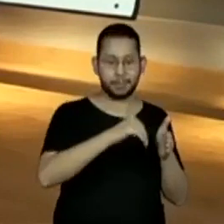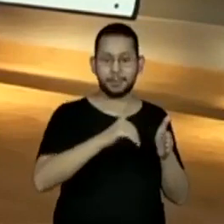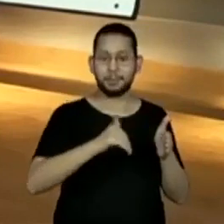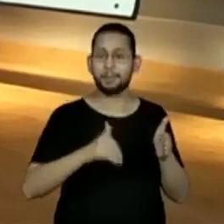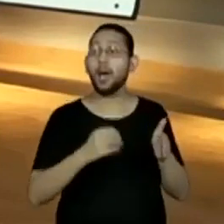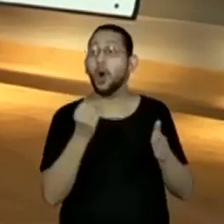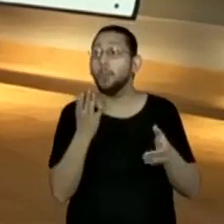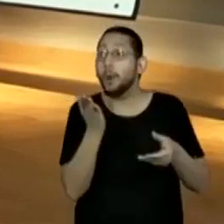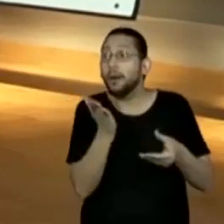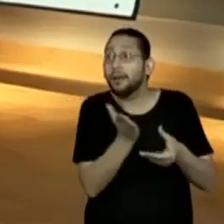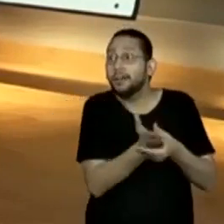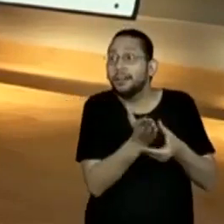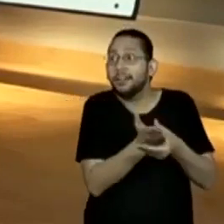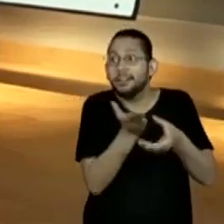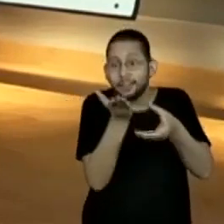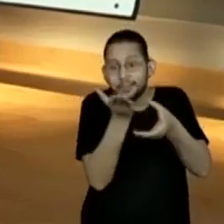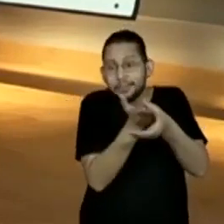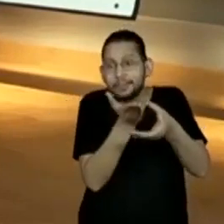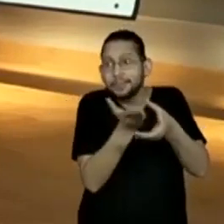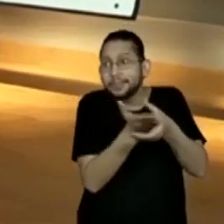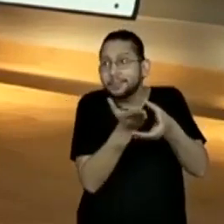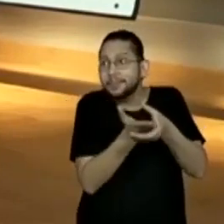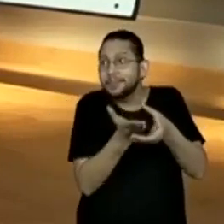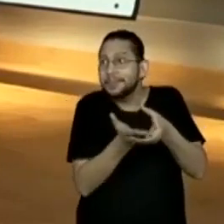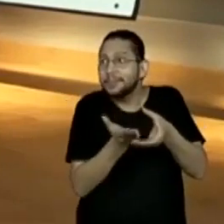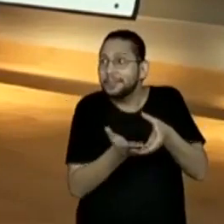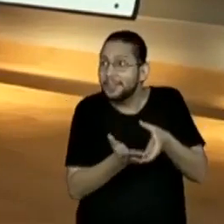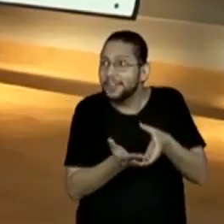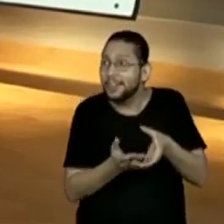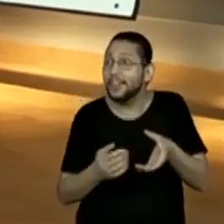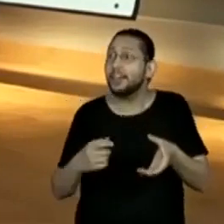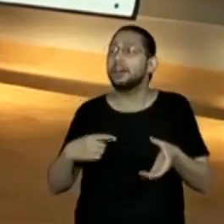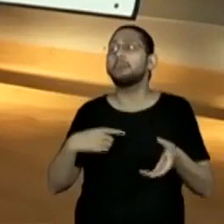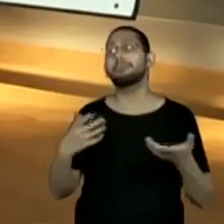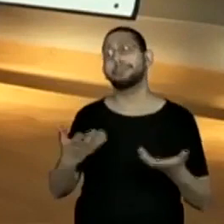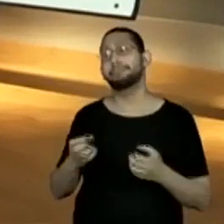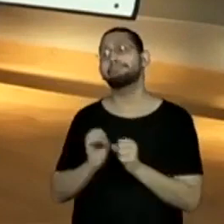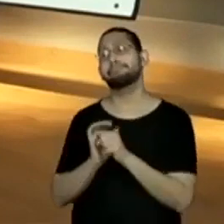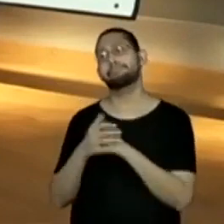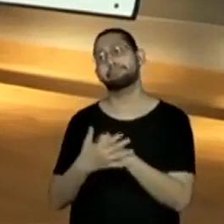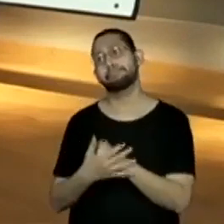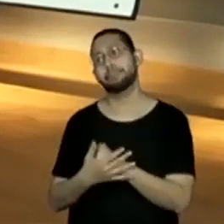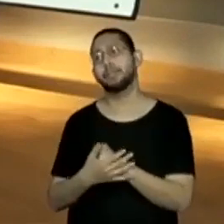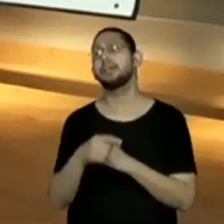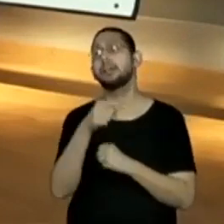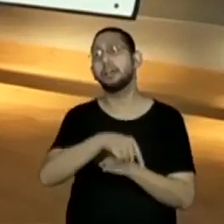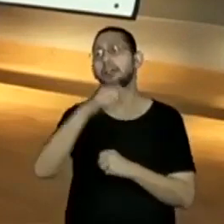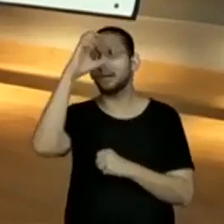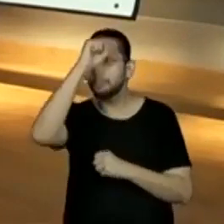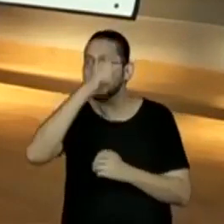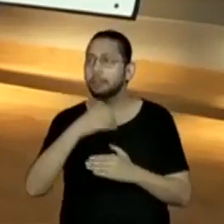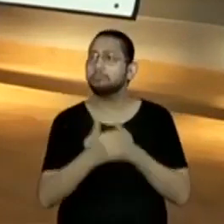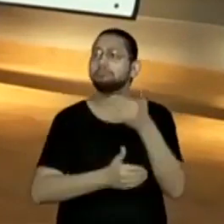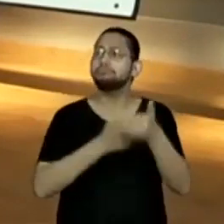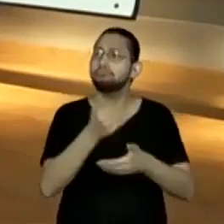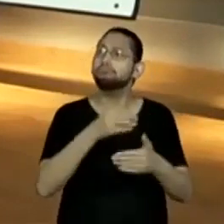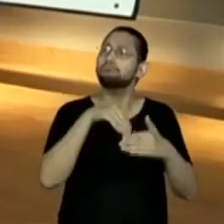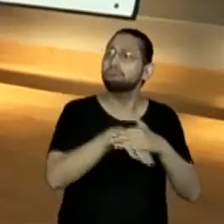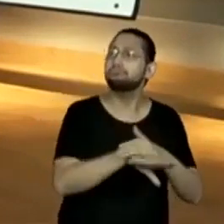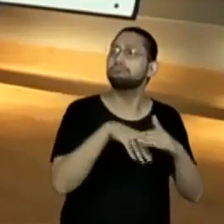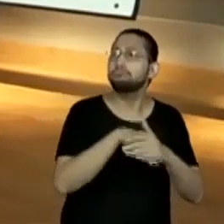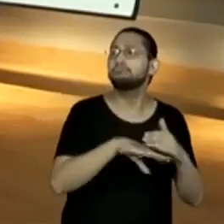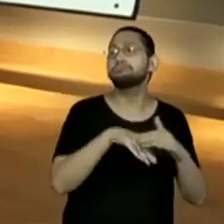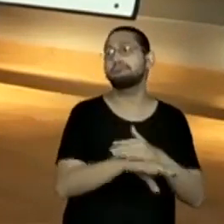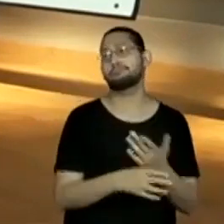criança. Então, ao longo deste período tão pesado que nós estamos passando, você vai garantir o processo de aprendizagem e, o melhor de